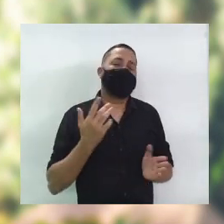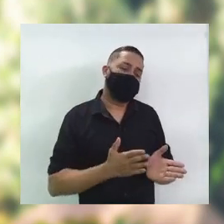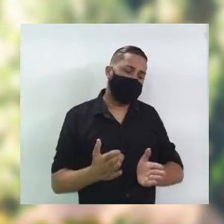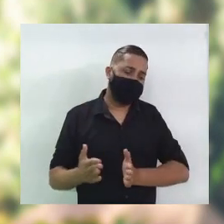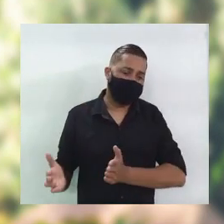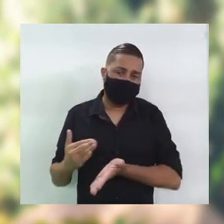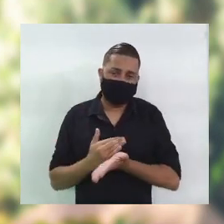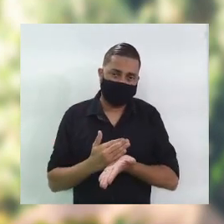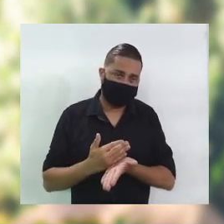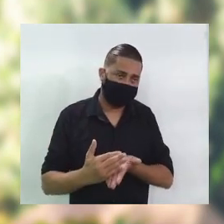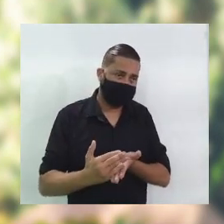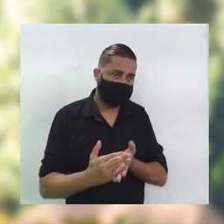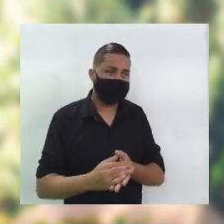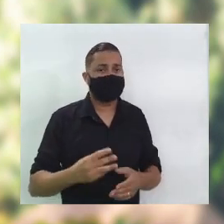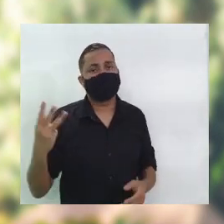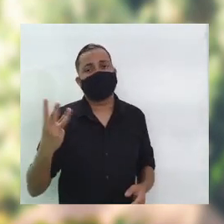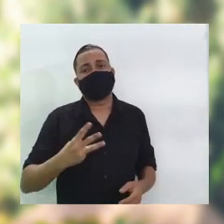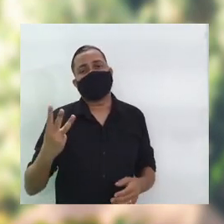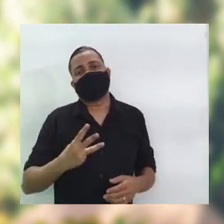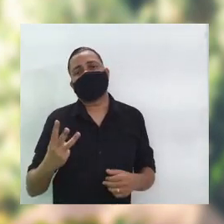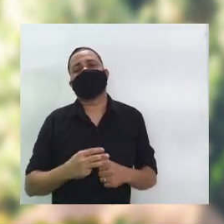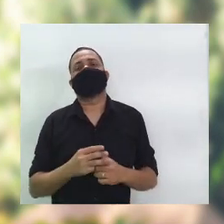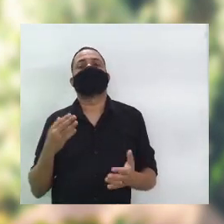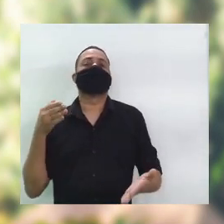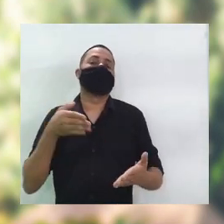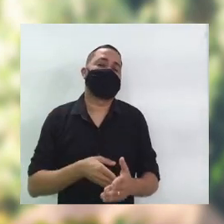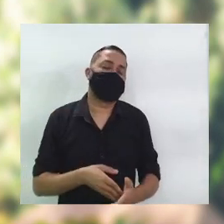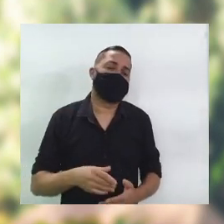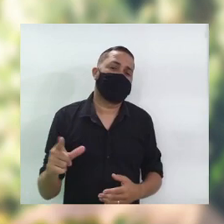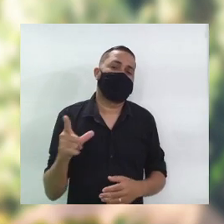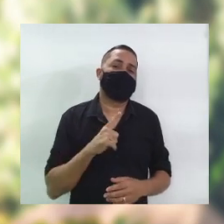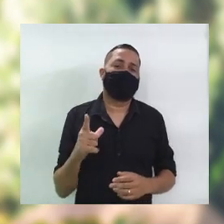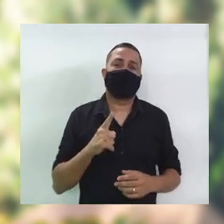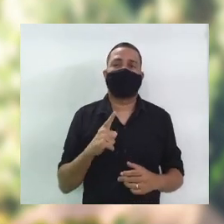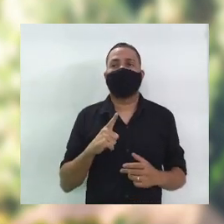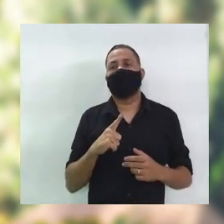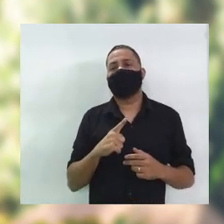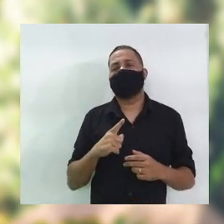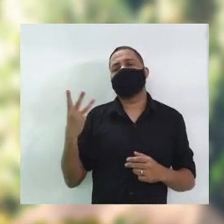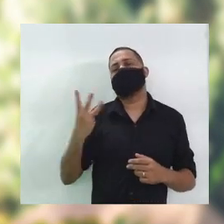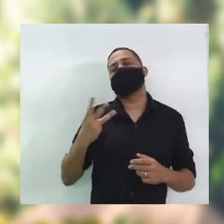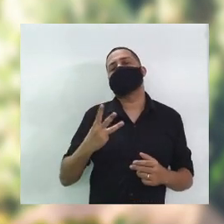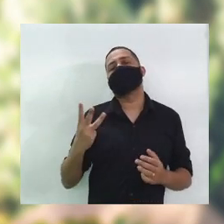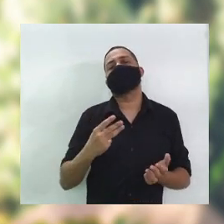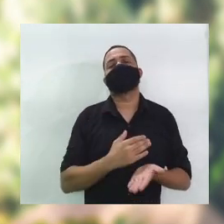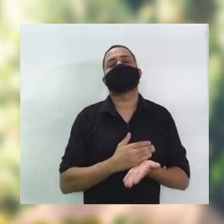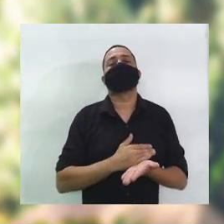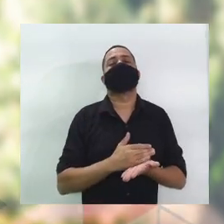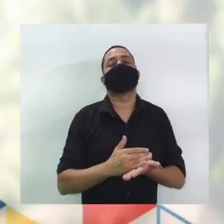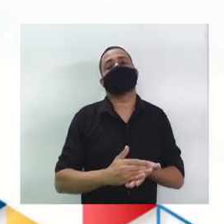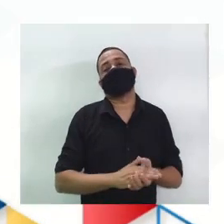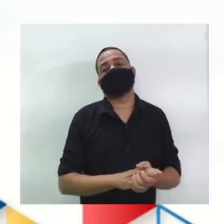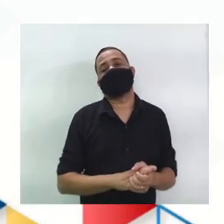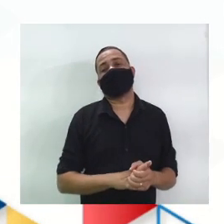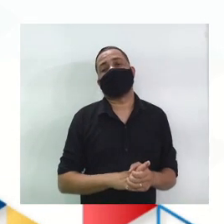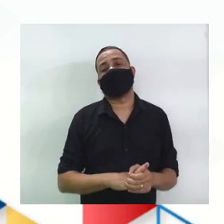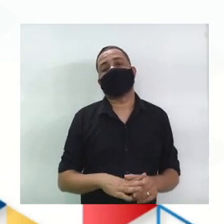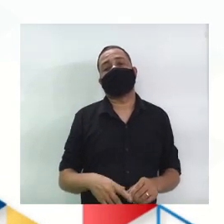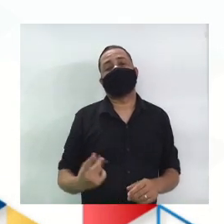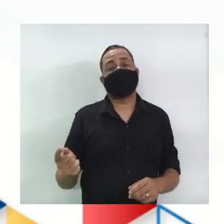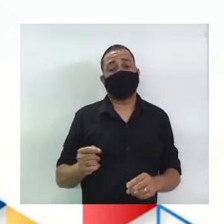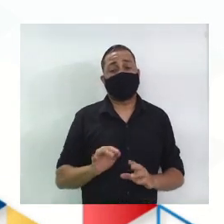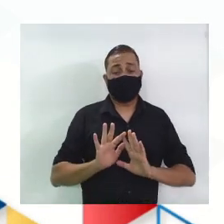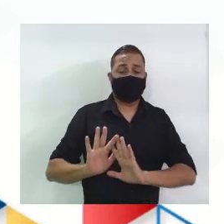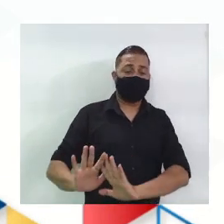da iniciação. E na terceira e última, nós temos o seguinte: a terceira iniciação é a de renúncia